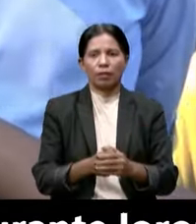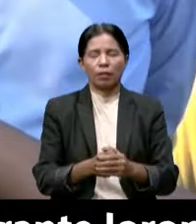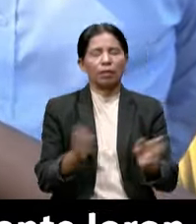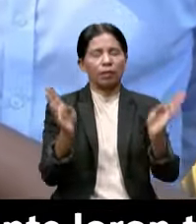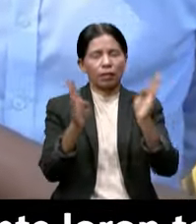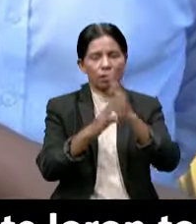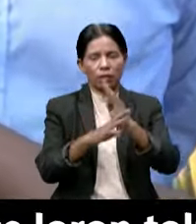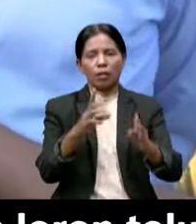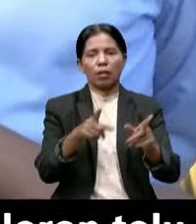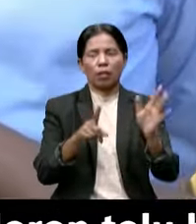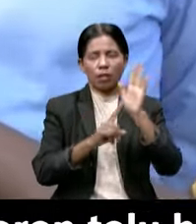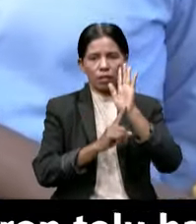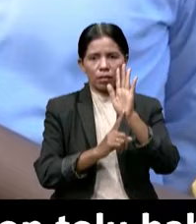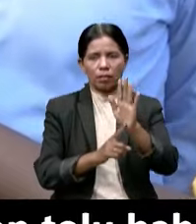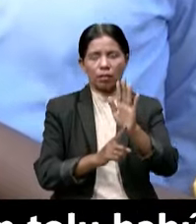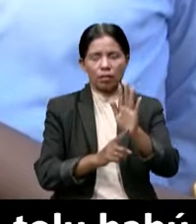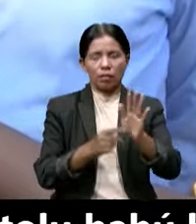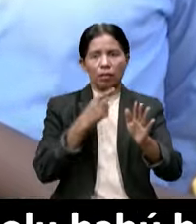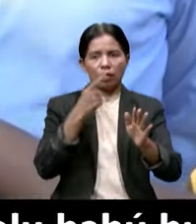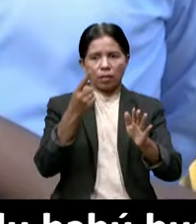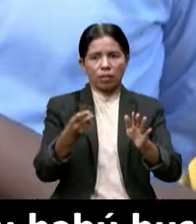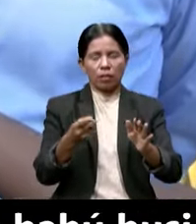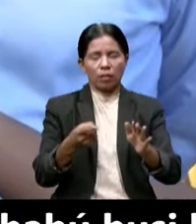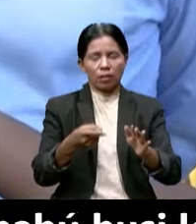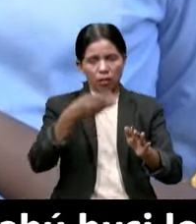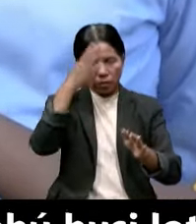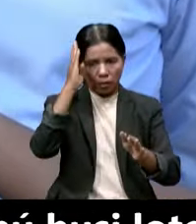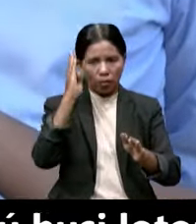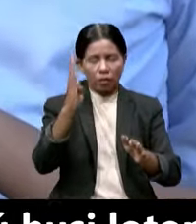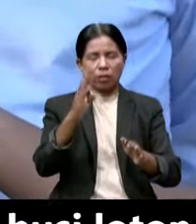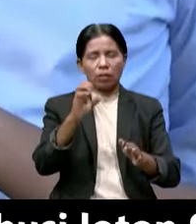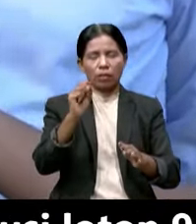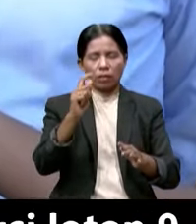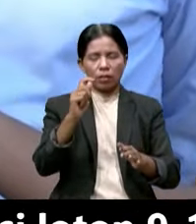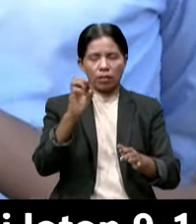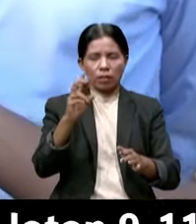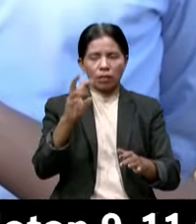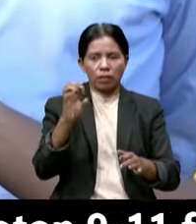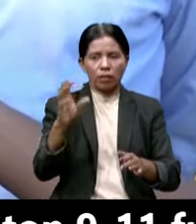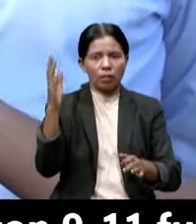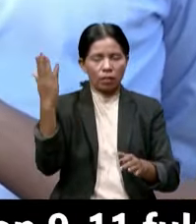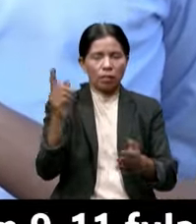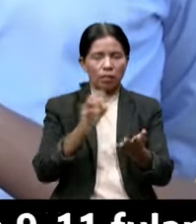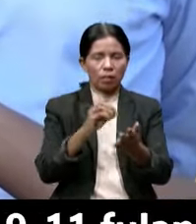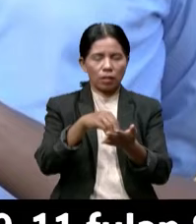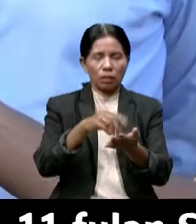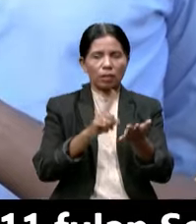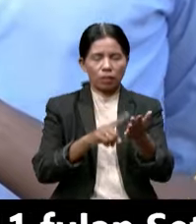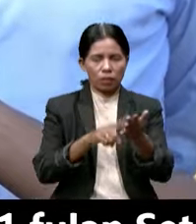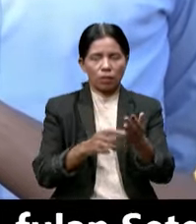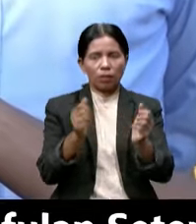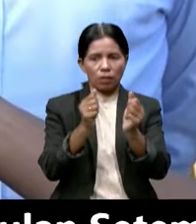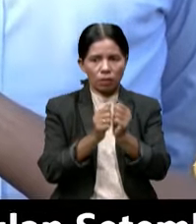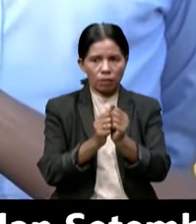sayanesa revelação ida, no mo coragem ida pra, senhor ne, bele considera iha ninia discussões sira o